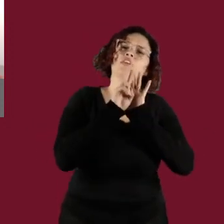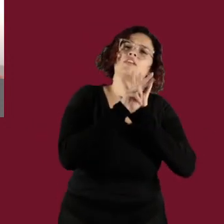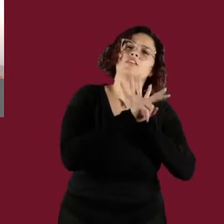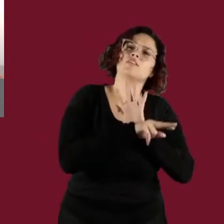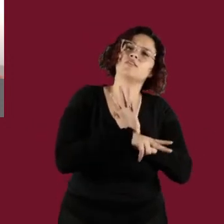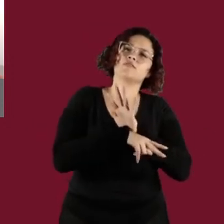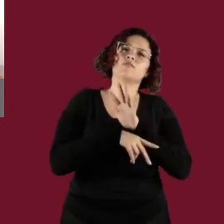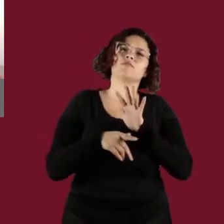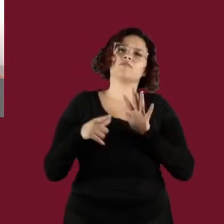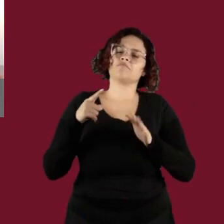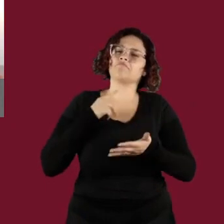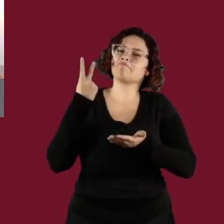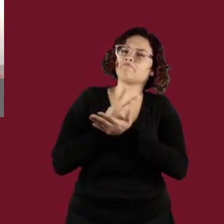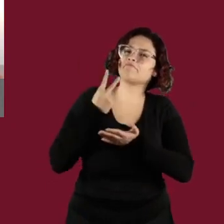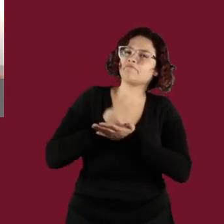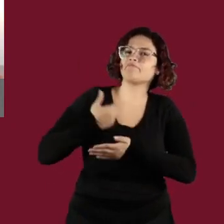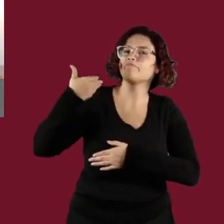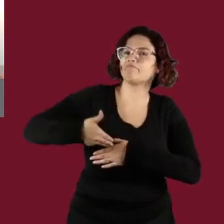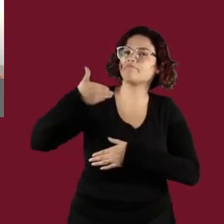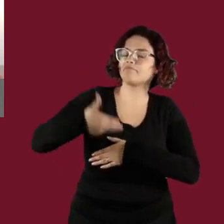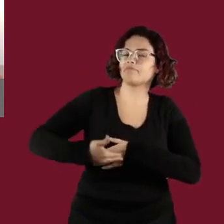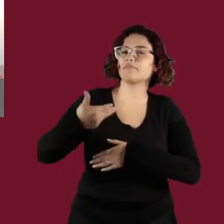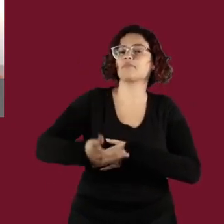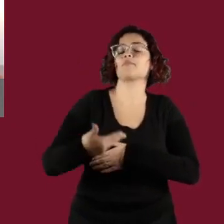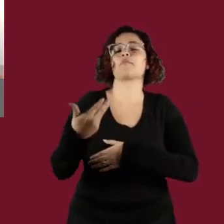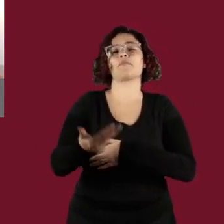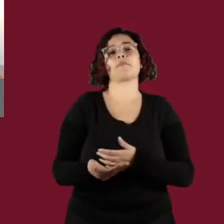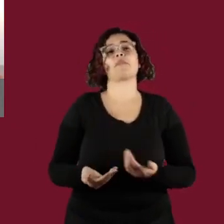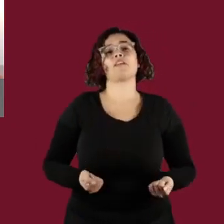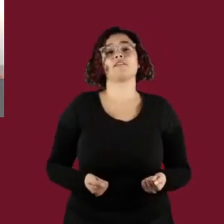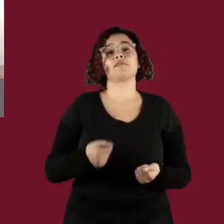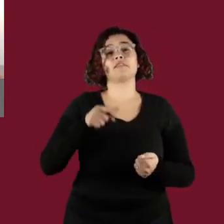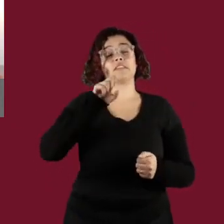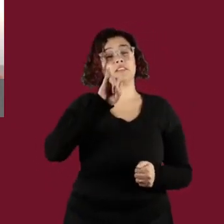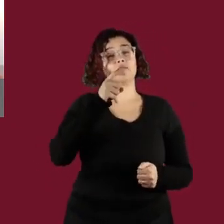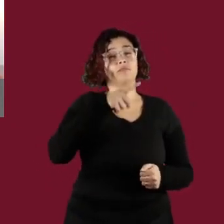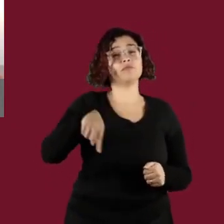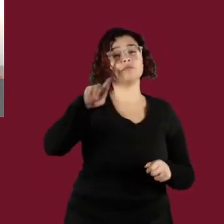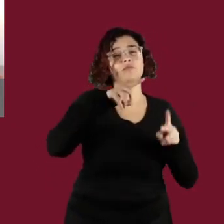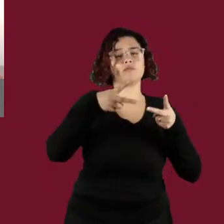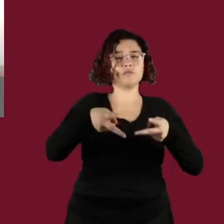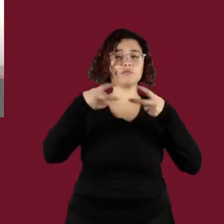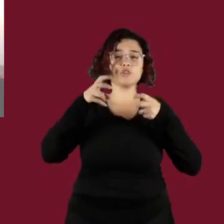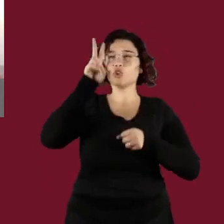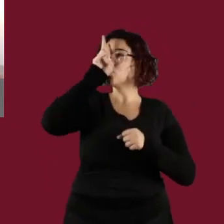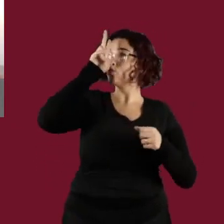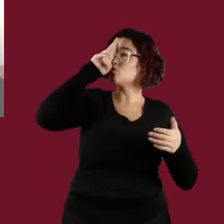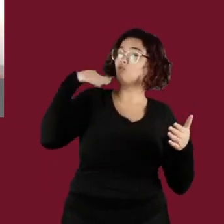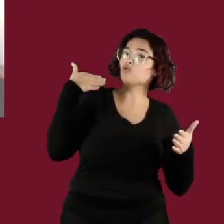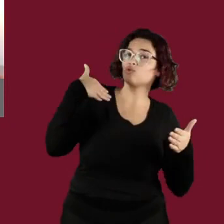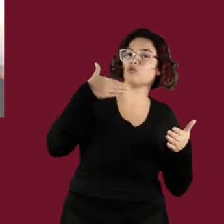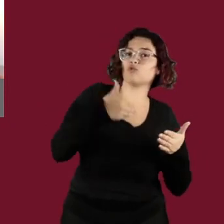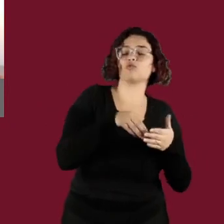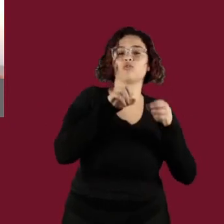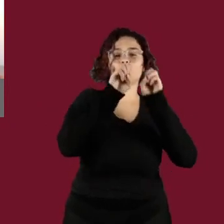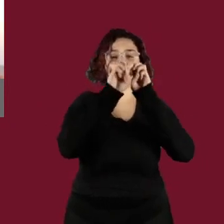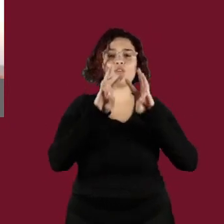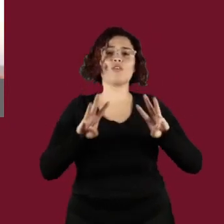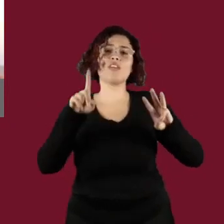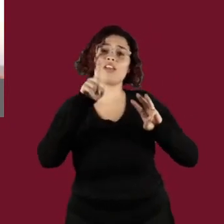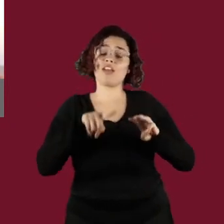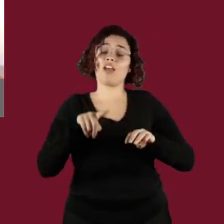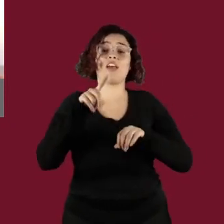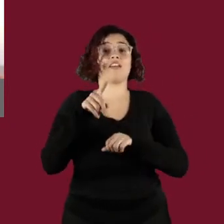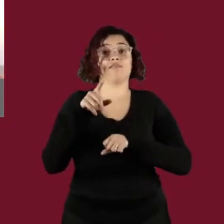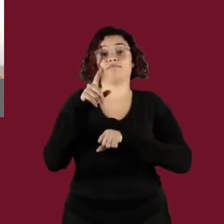efusão e mais frequência, mas se nós pararmos para observar a história da ONU, ela é uma união, são nações unidas,